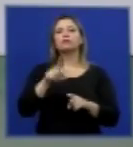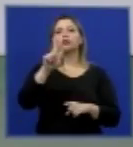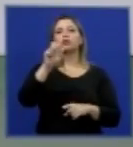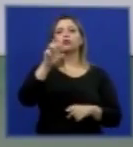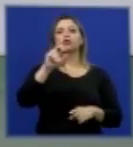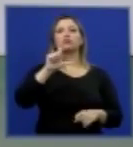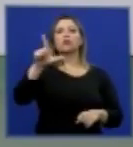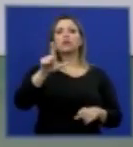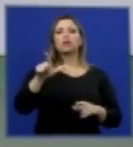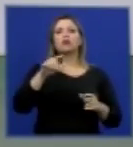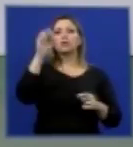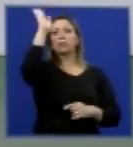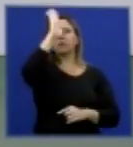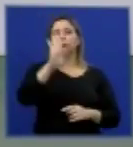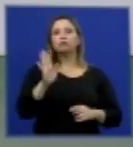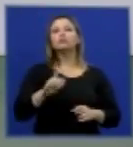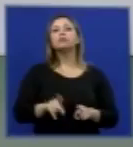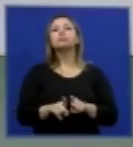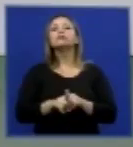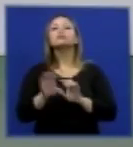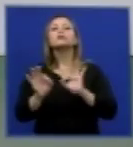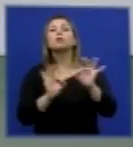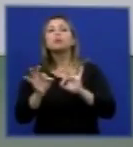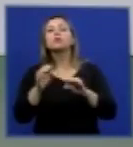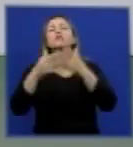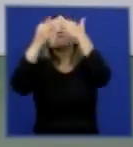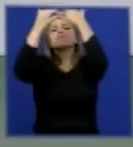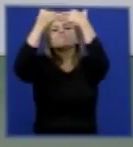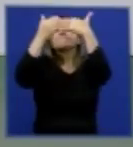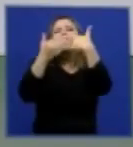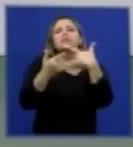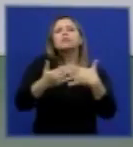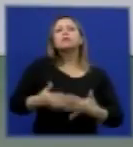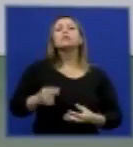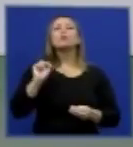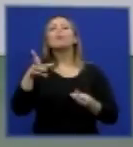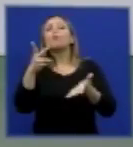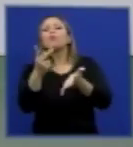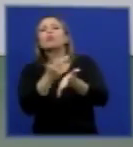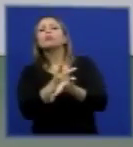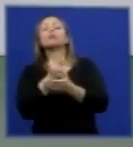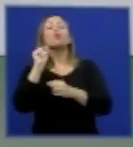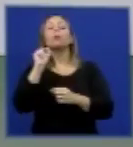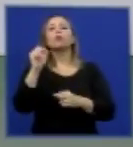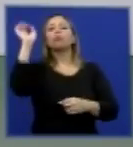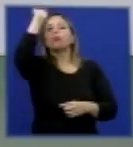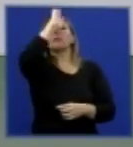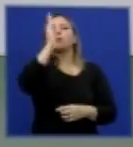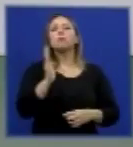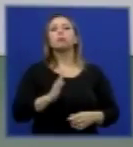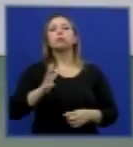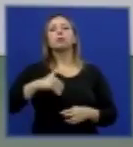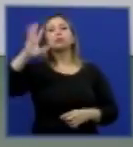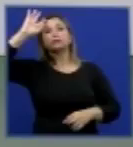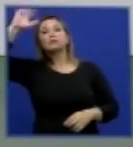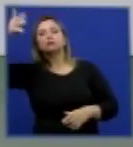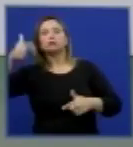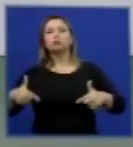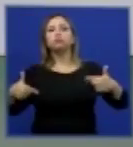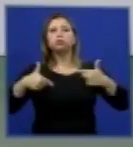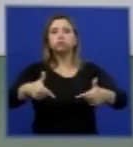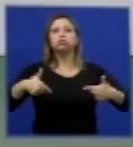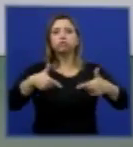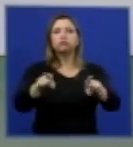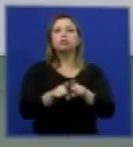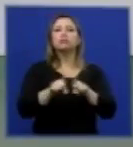uma exposição objetiva do ponto que levou a União a apresentar a este Supremo Tribunal Federal